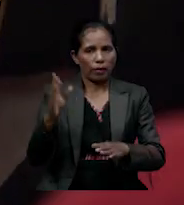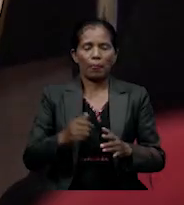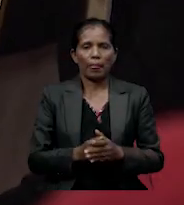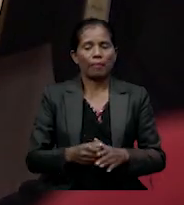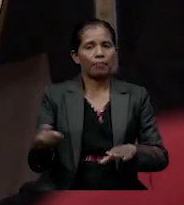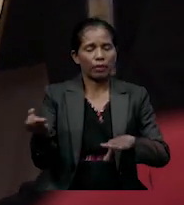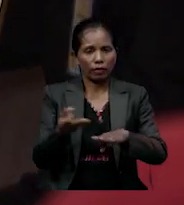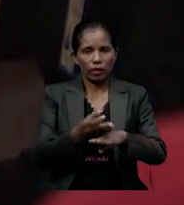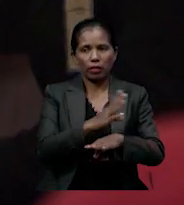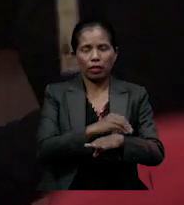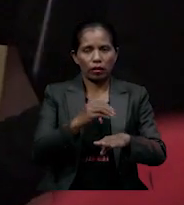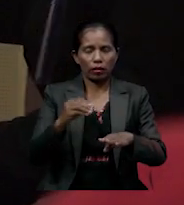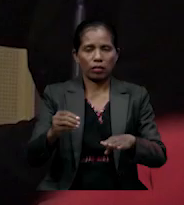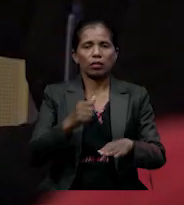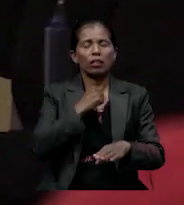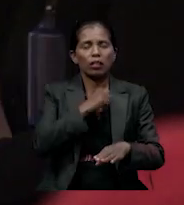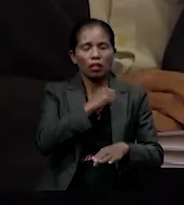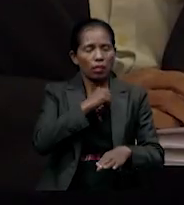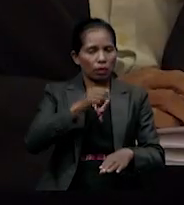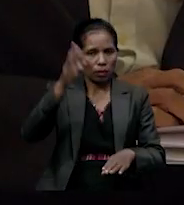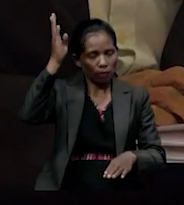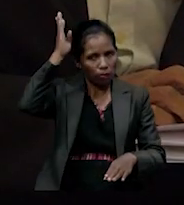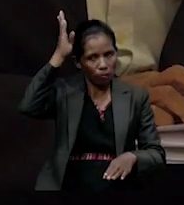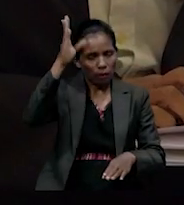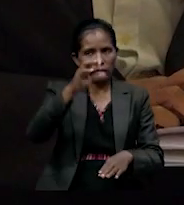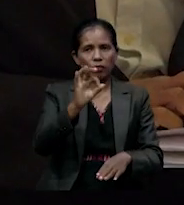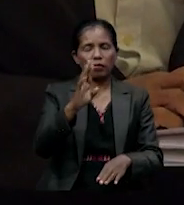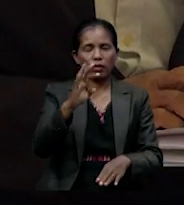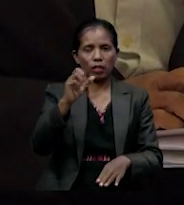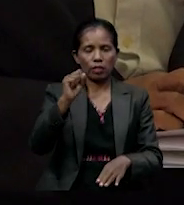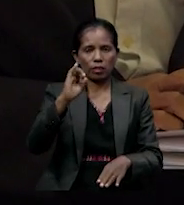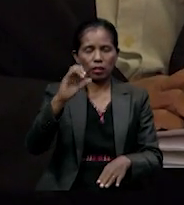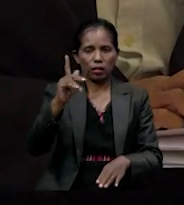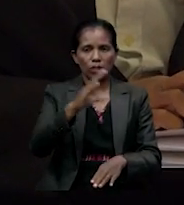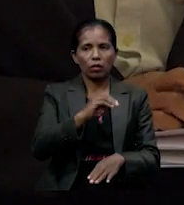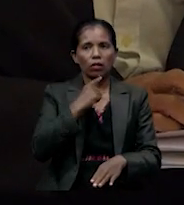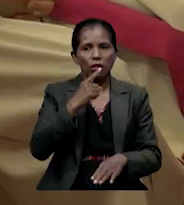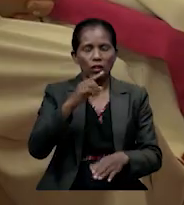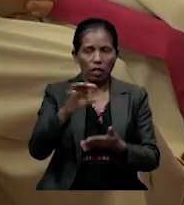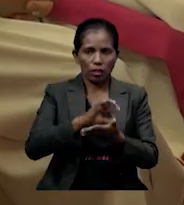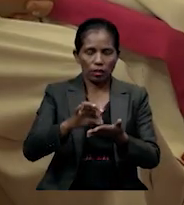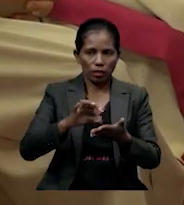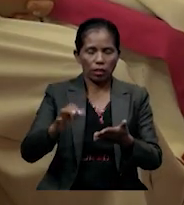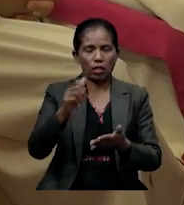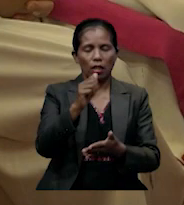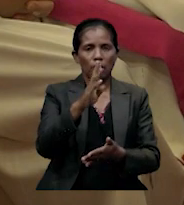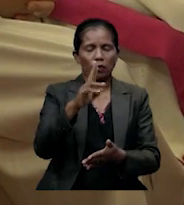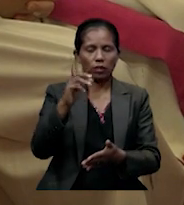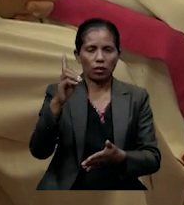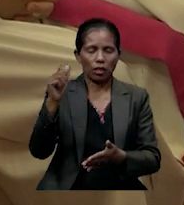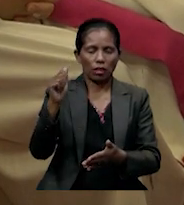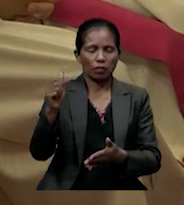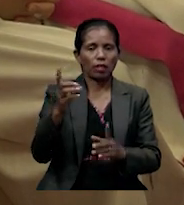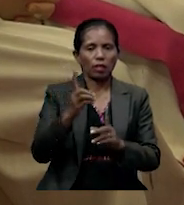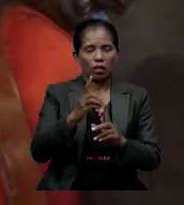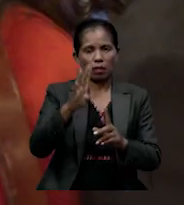Fraternidade Humana, antes, né, Papa Francisco, o Gran Imam Al-Azhar Ahmad Al-Tiab, assina em Abu Dhabi e a Lorong Hat, fulan